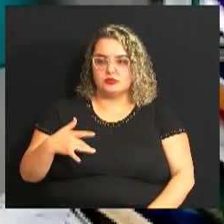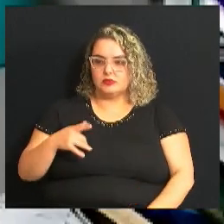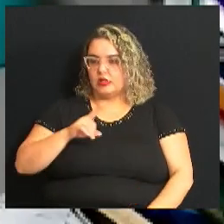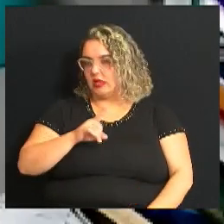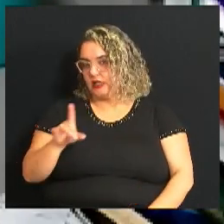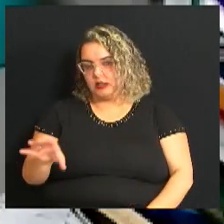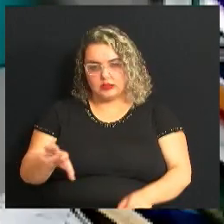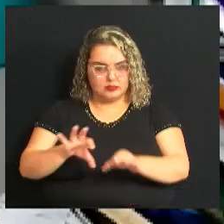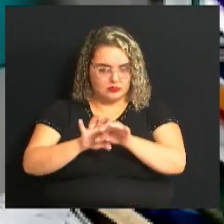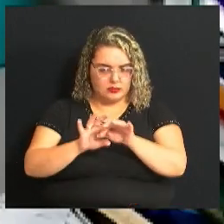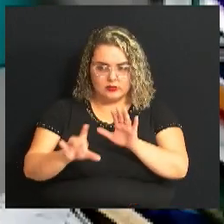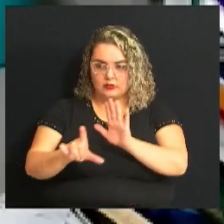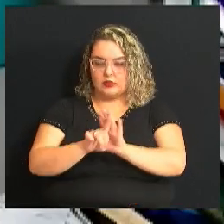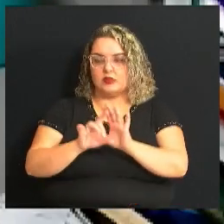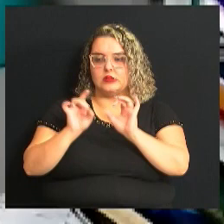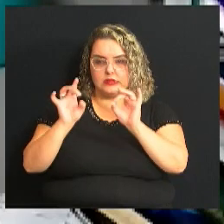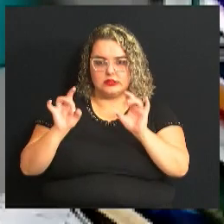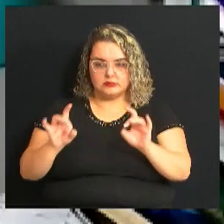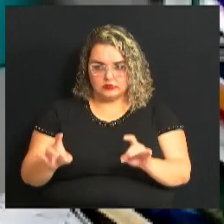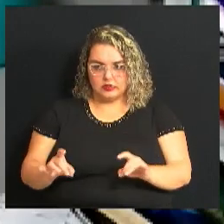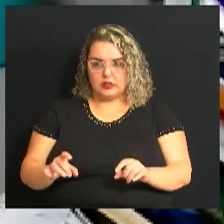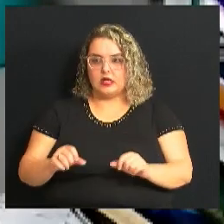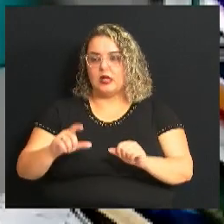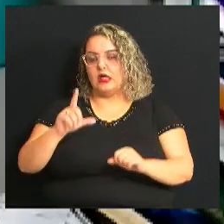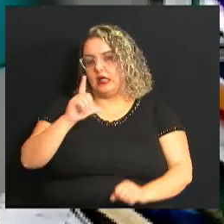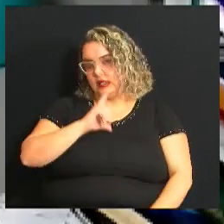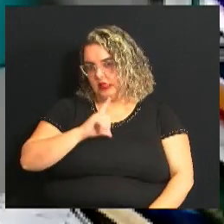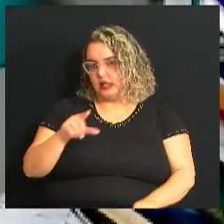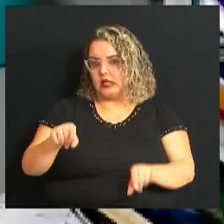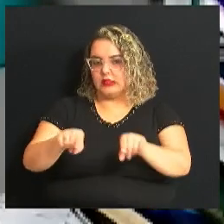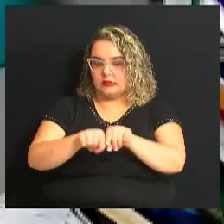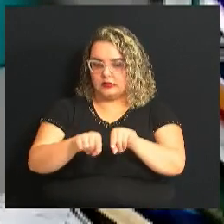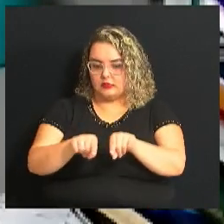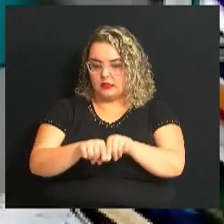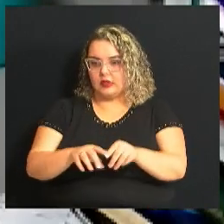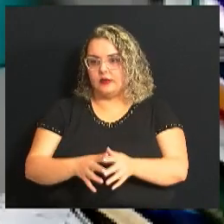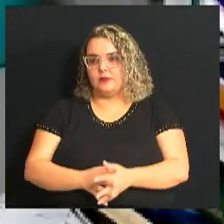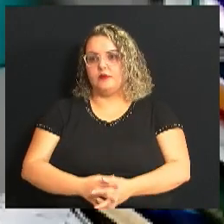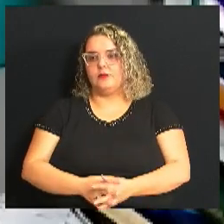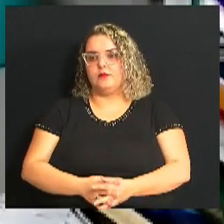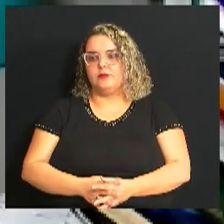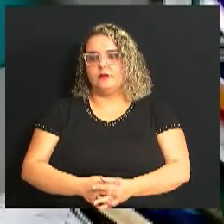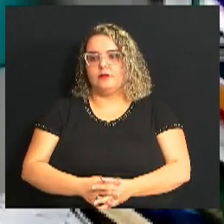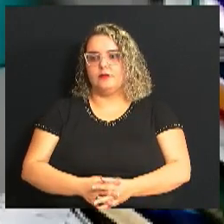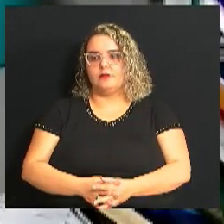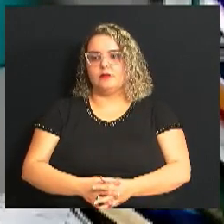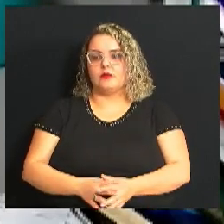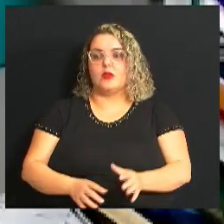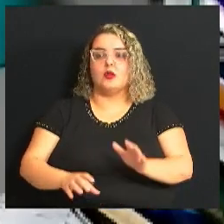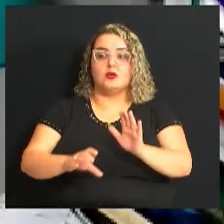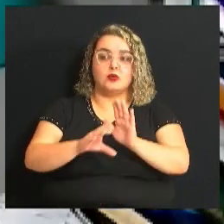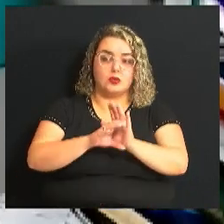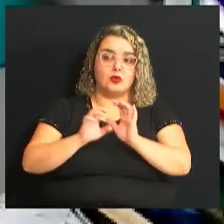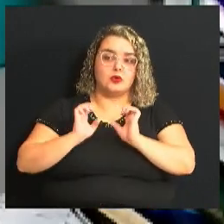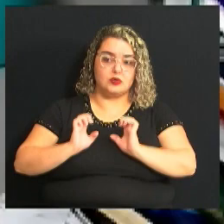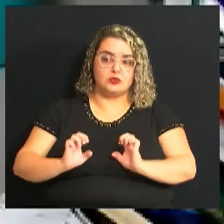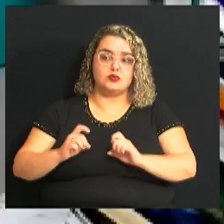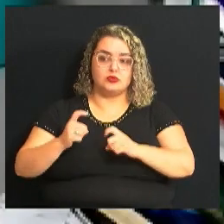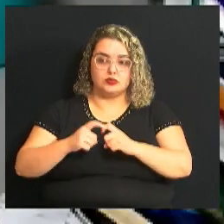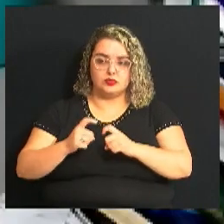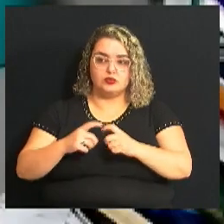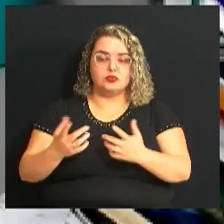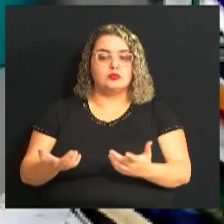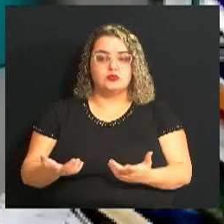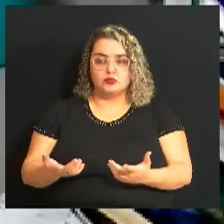essa legislação em específico. Ele tem, inclusive, determinações ali no Código de Ética Médica, né, por